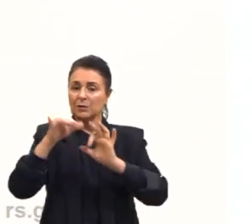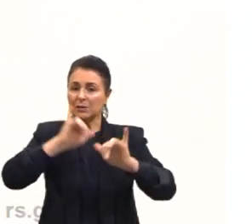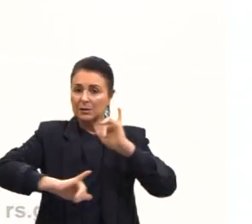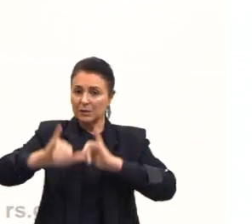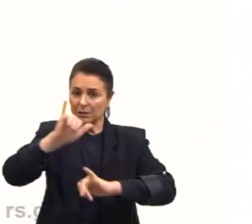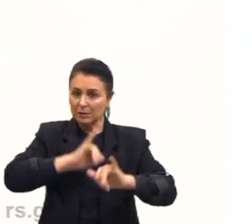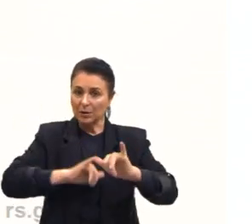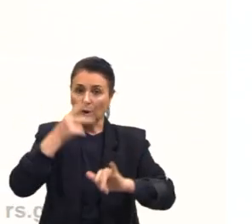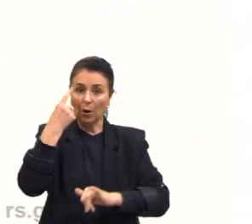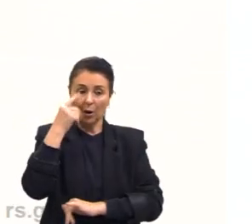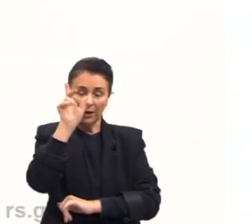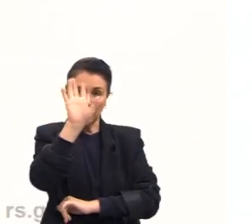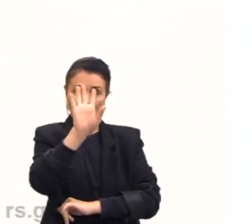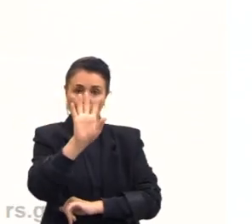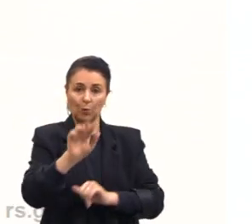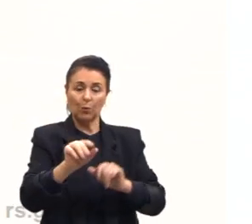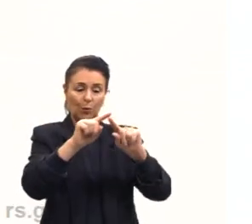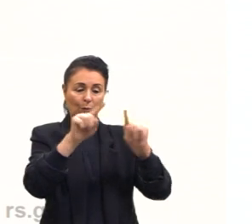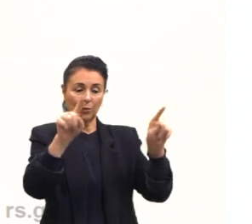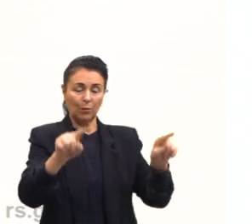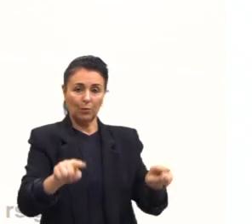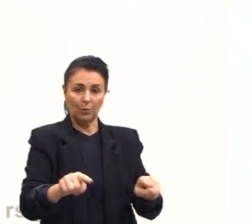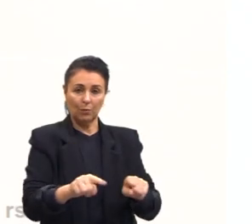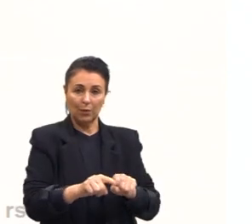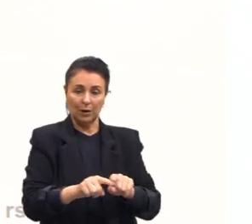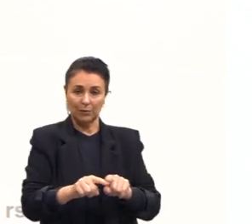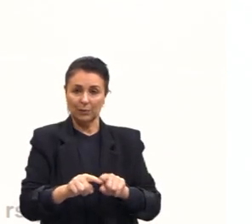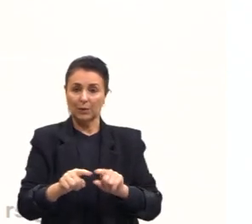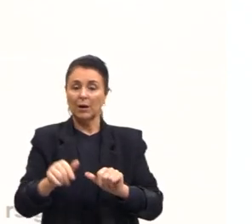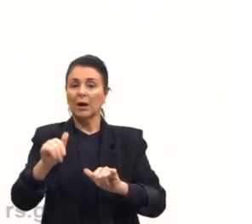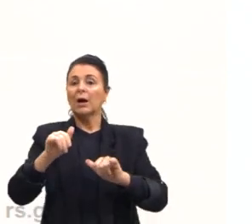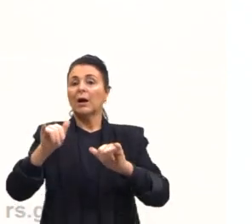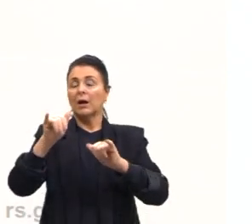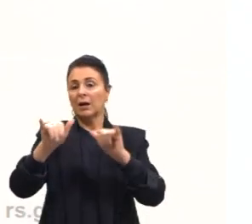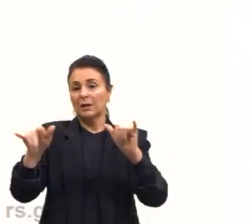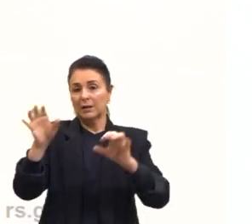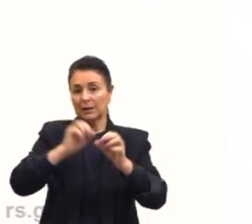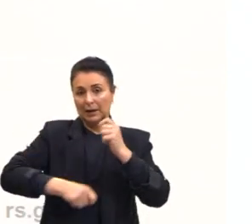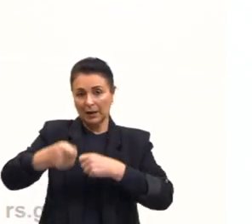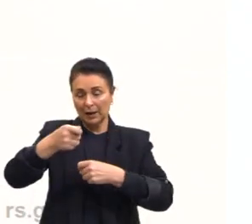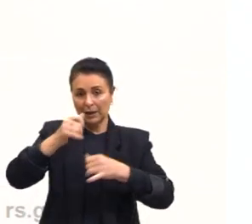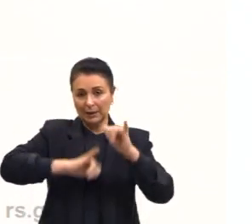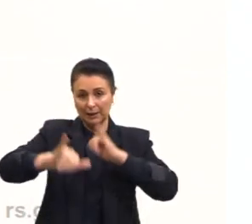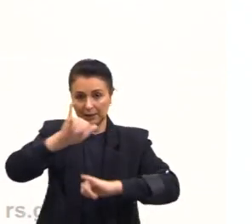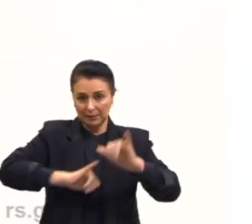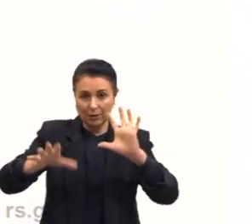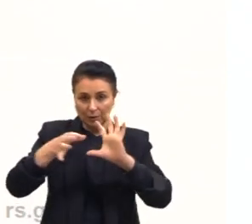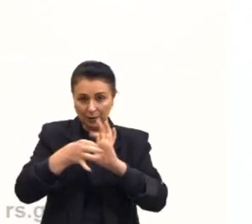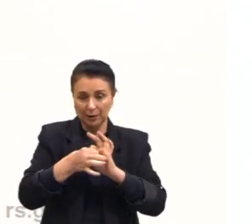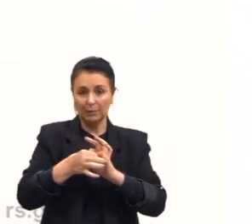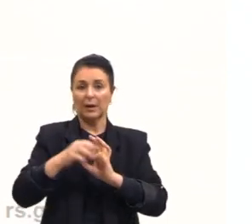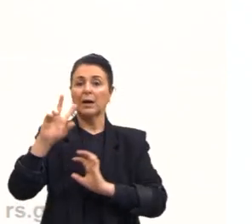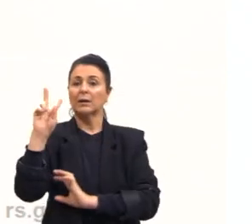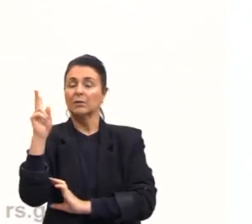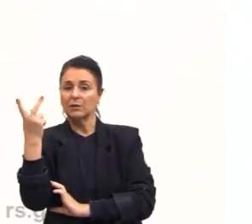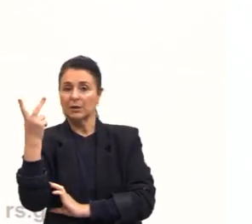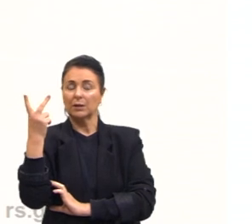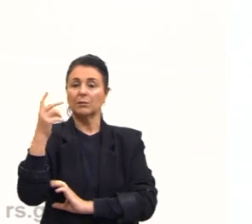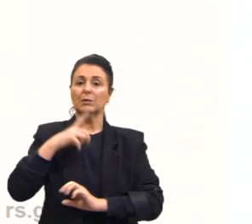listadas no quadro então o quadro traz a ligação química de hidrogênio hidrogênio hidrogênio oxigênio e